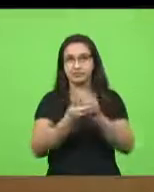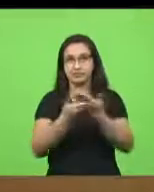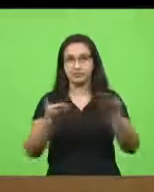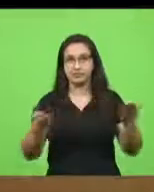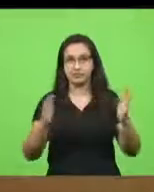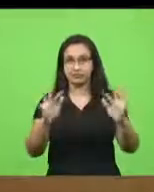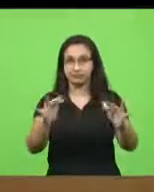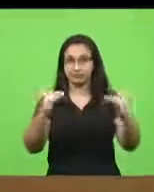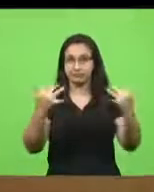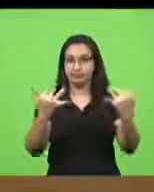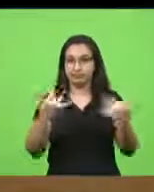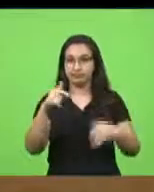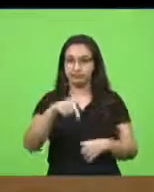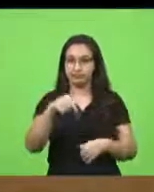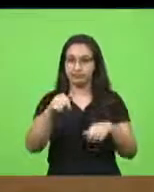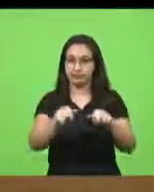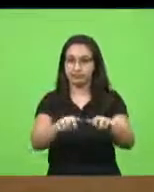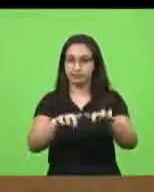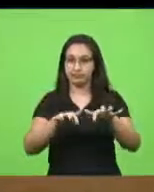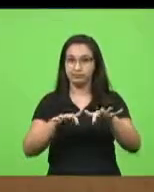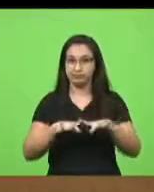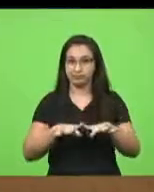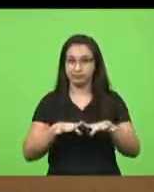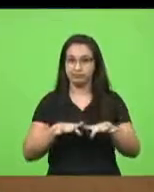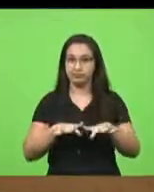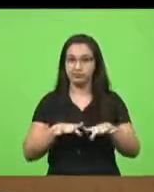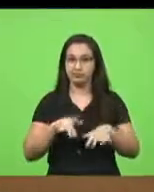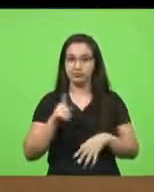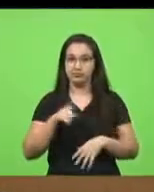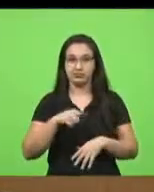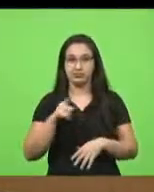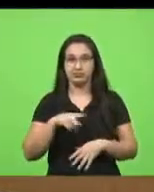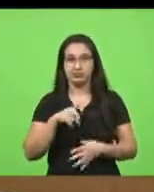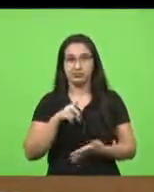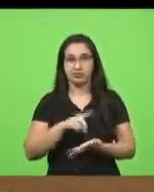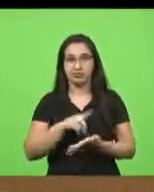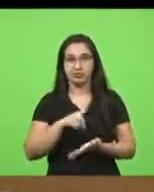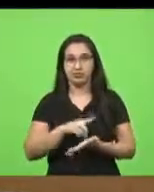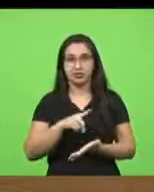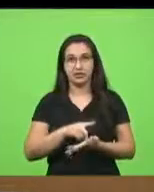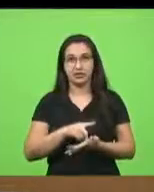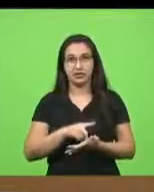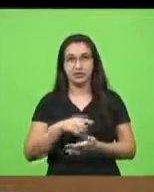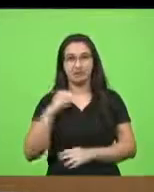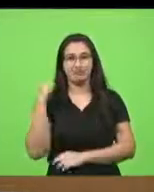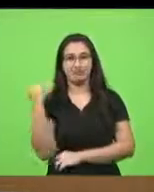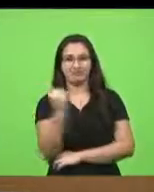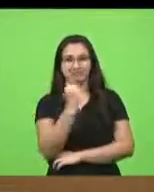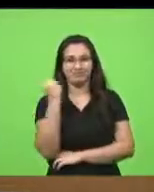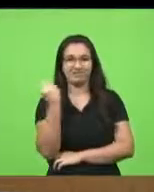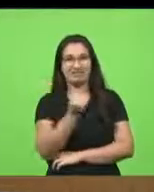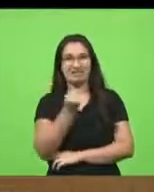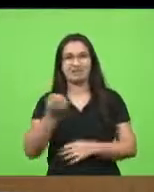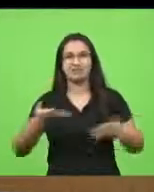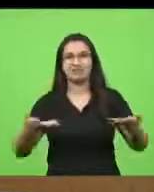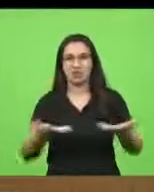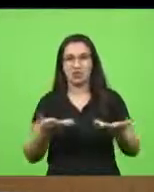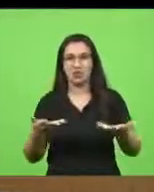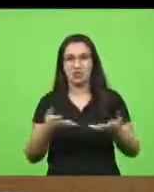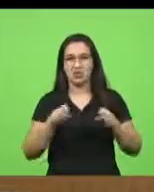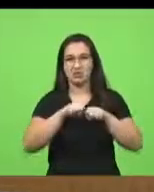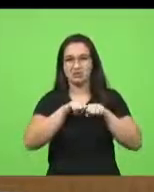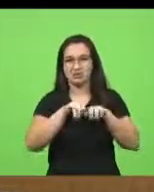acompanham esta sessão, nós vivemos, de fato, um momento gravíssimo da pandemia aqui no Brasil.